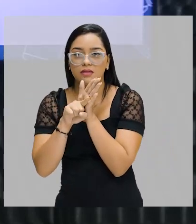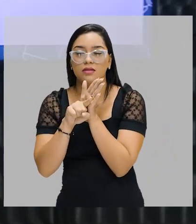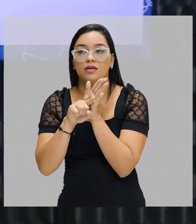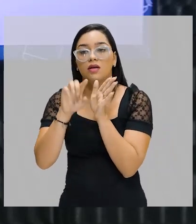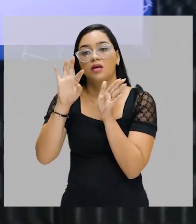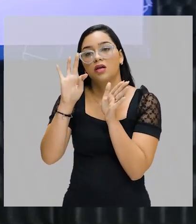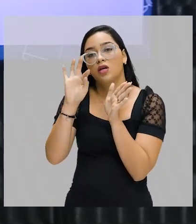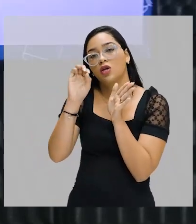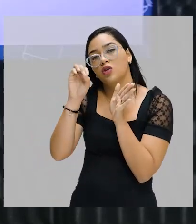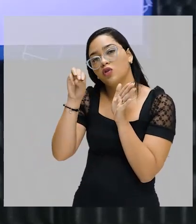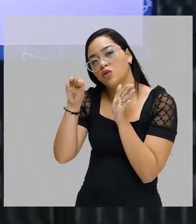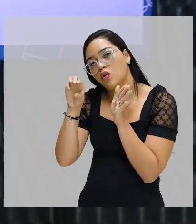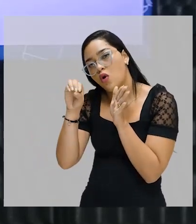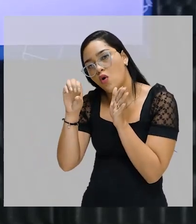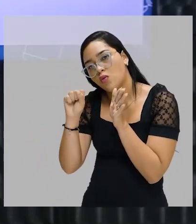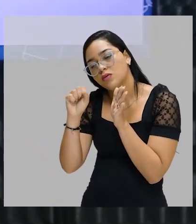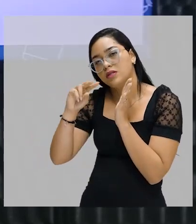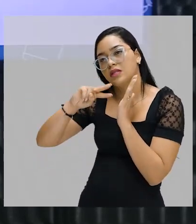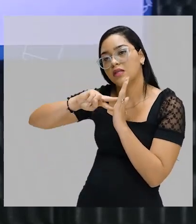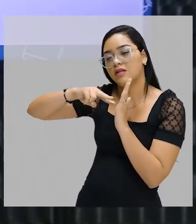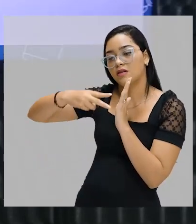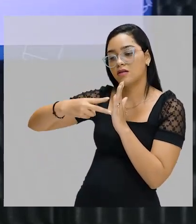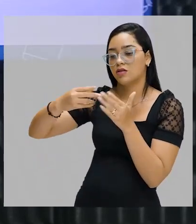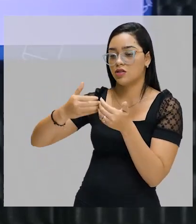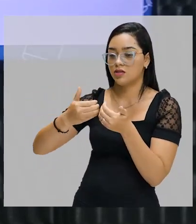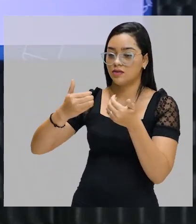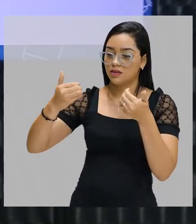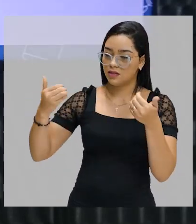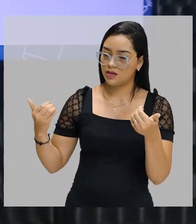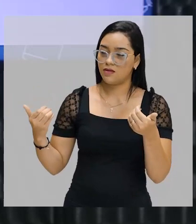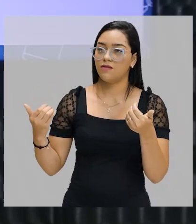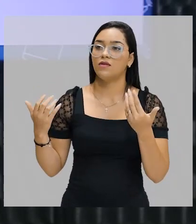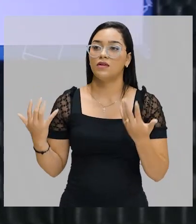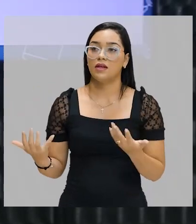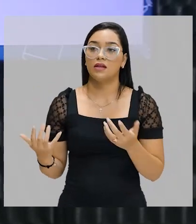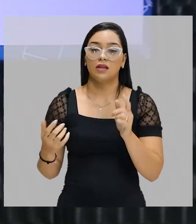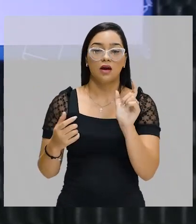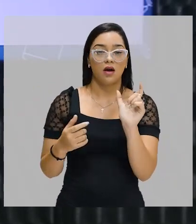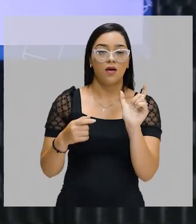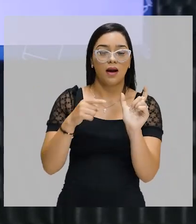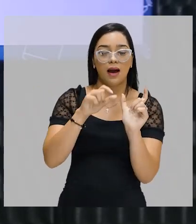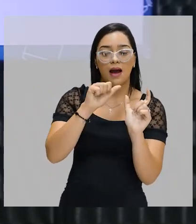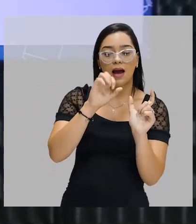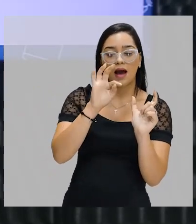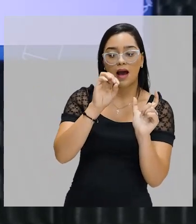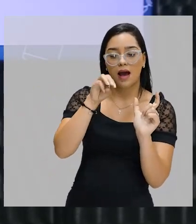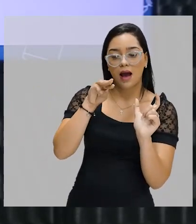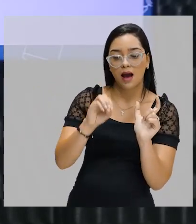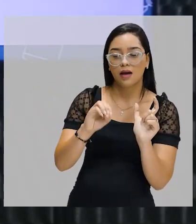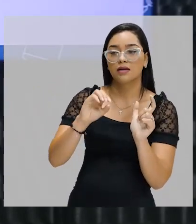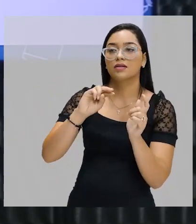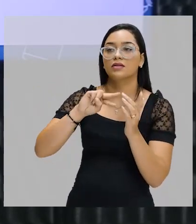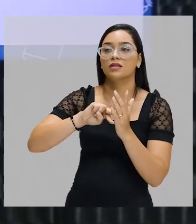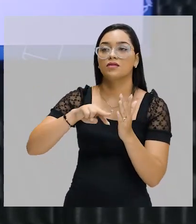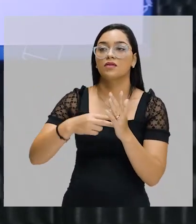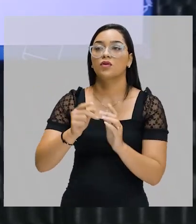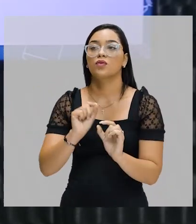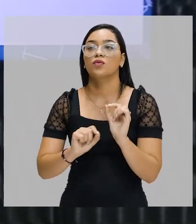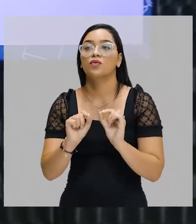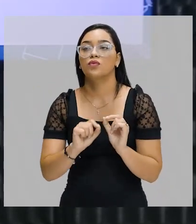e tomos significa divisível, certo? Ou seja, a palavra átomo significa que é uma